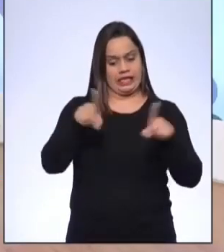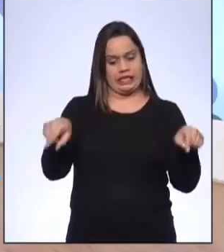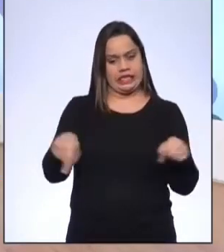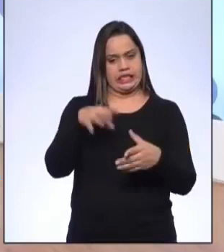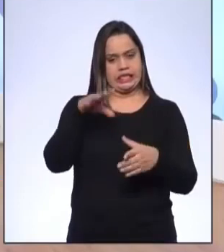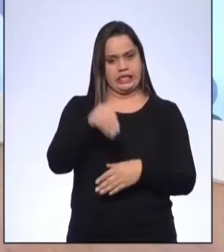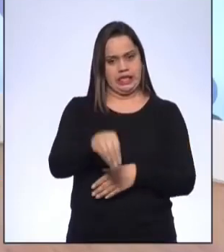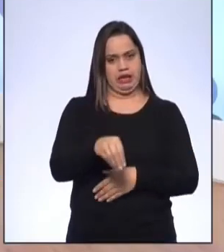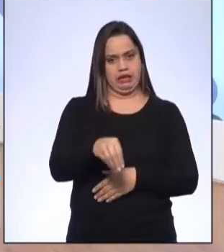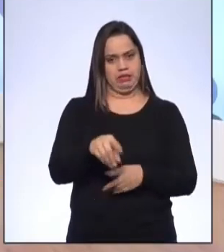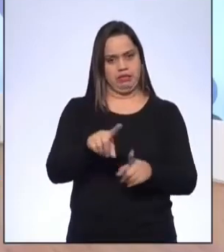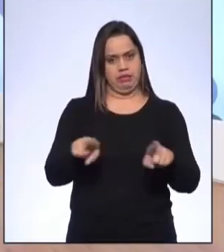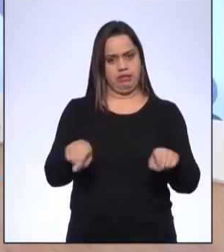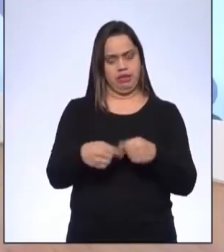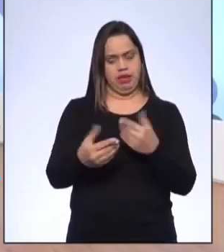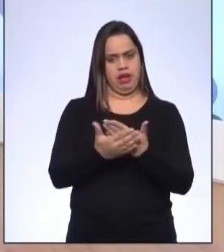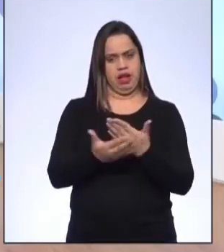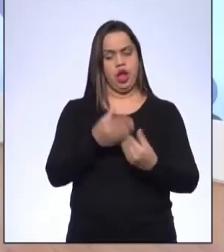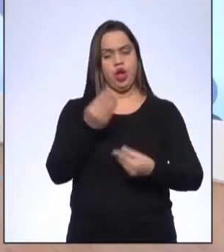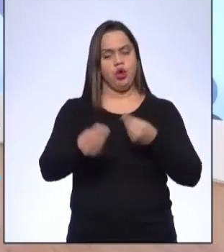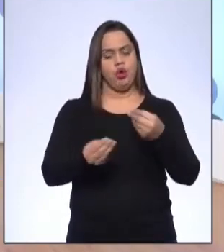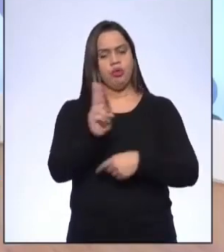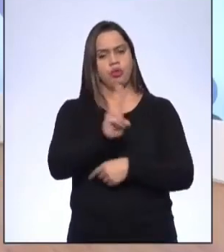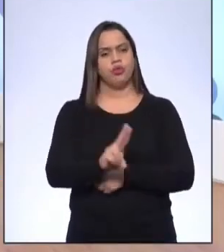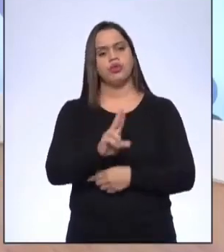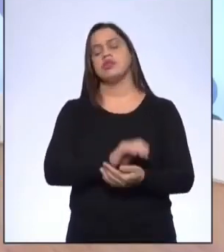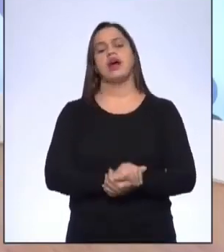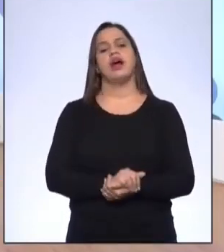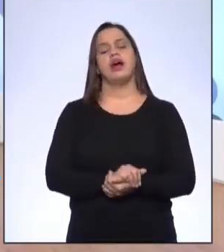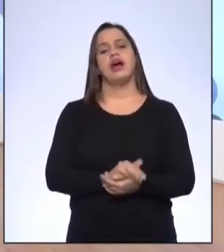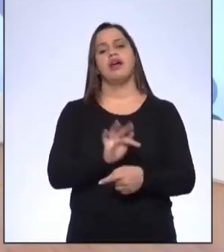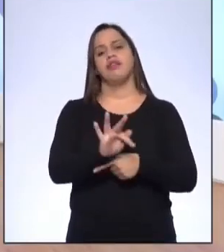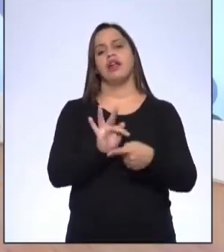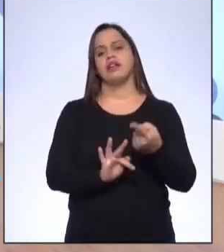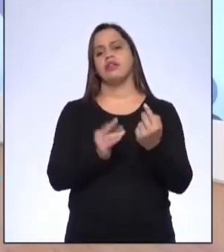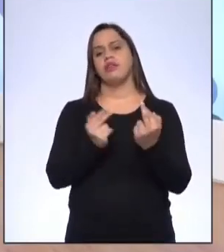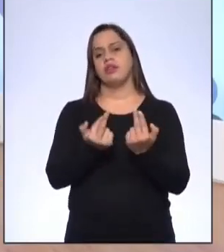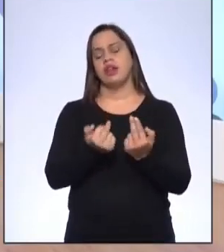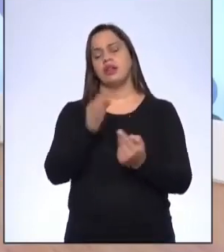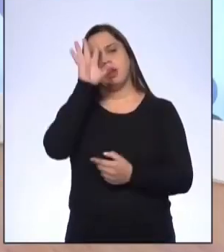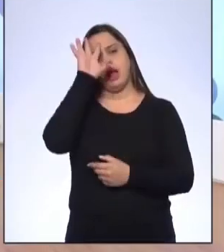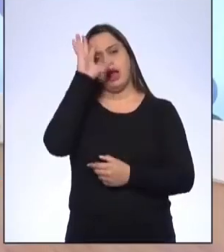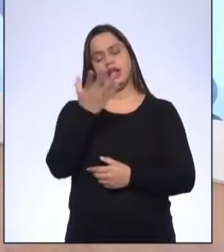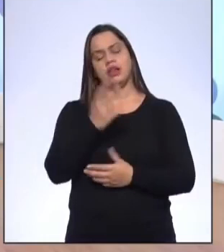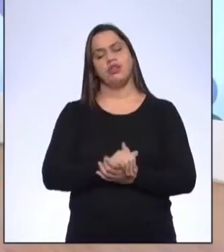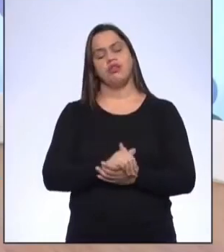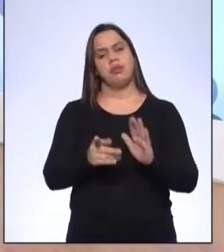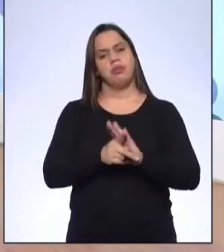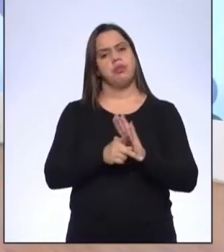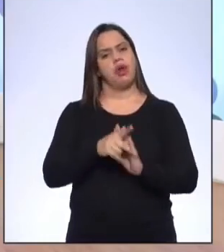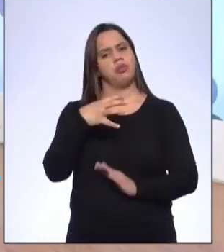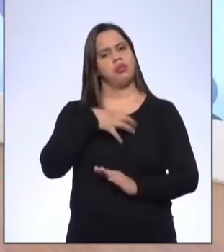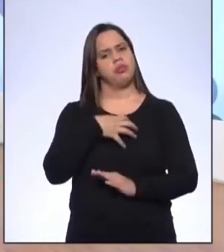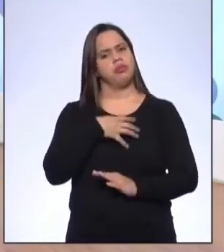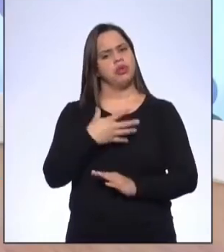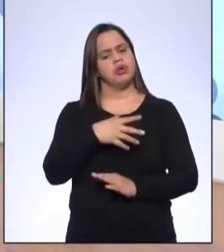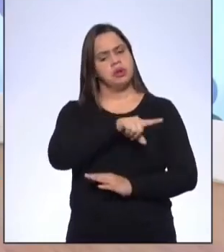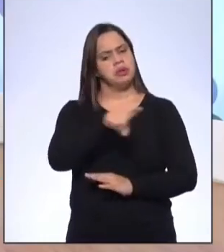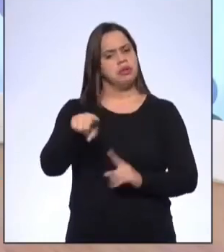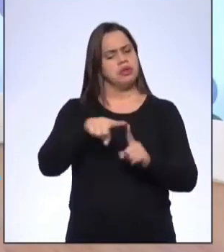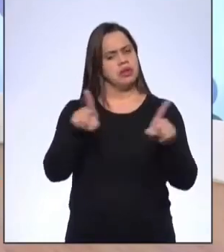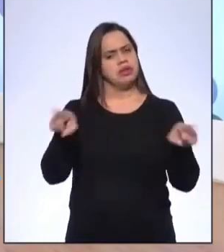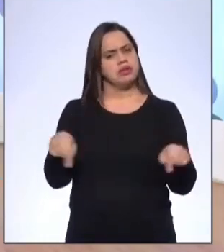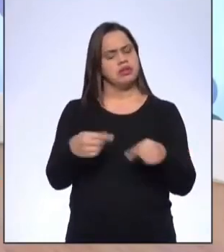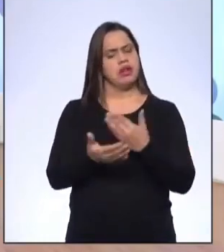né? De como utilizar a fração equivalente para resolver uma situação de sala de aula.